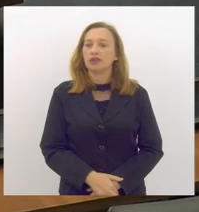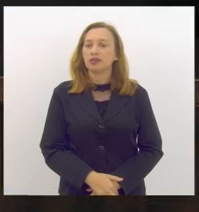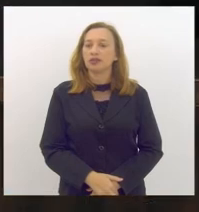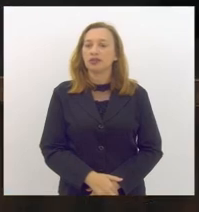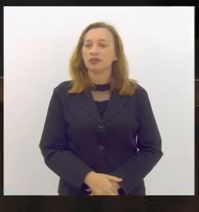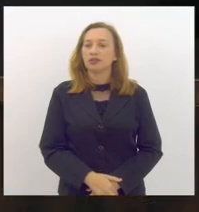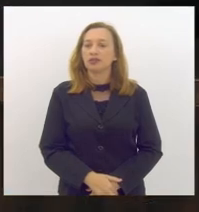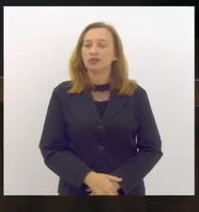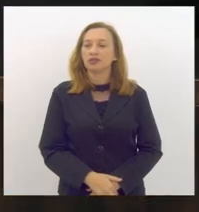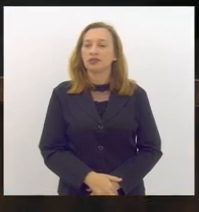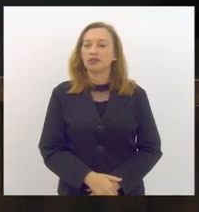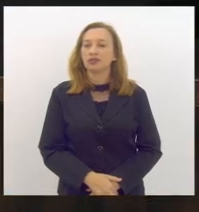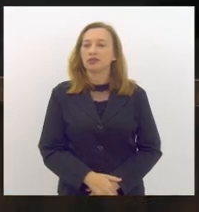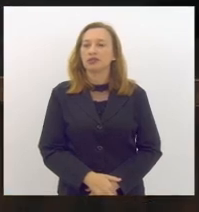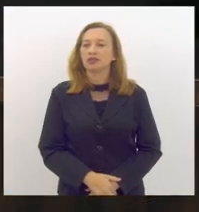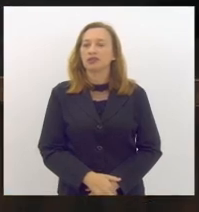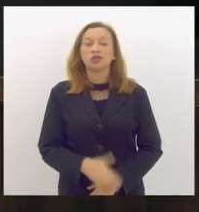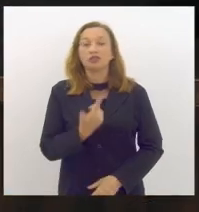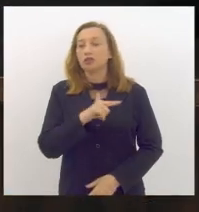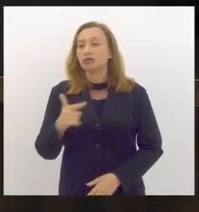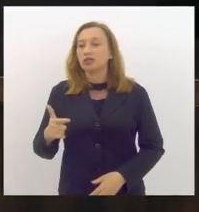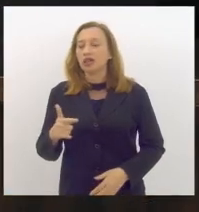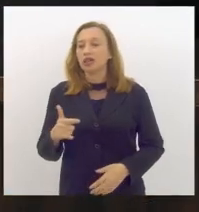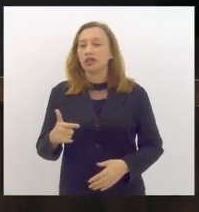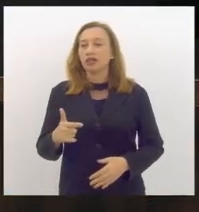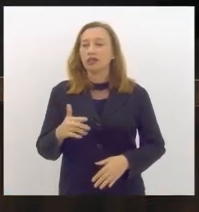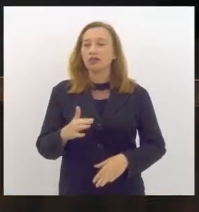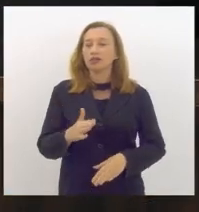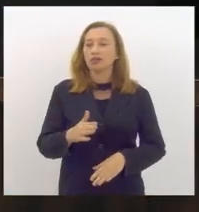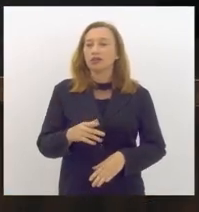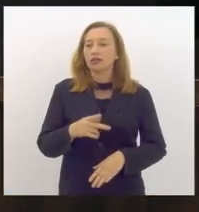Obrigado, deputado Flávio Serafini. Não havendo mais